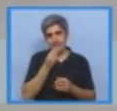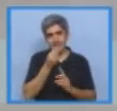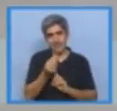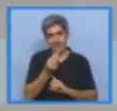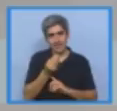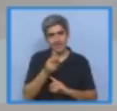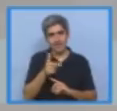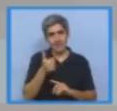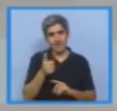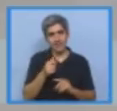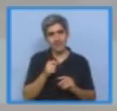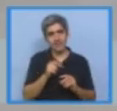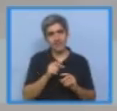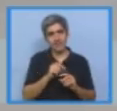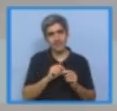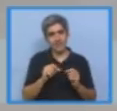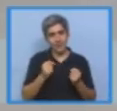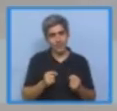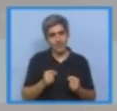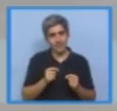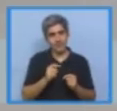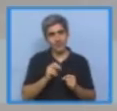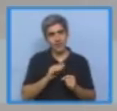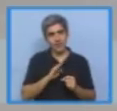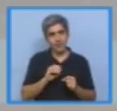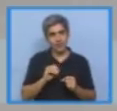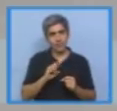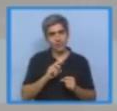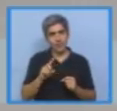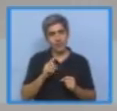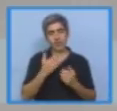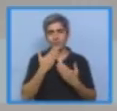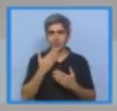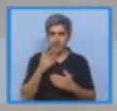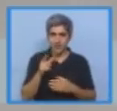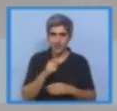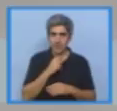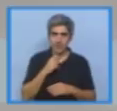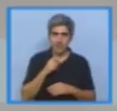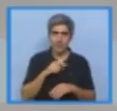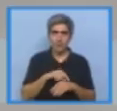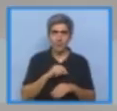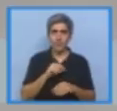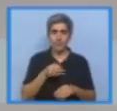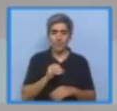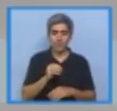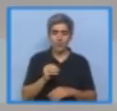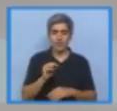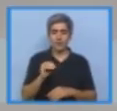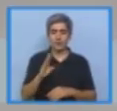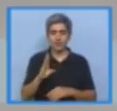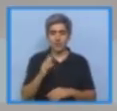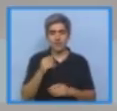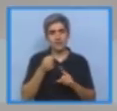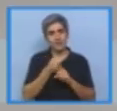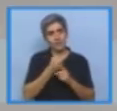e também fica aqui esta linha de força do Evangelho de João. Muito obrigado, Padre José Maria Brito, por nos trazer o ponto SJ e fica desde já o